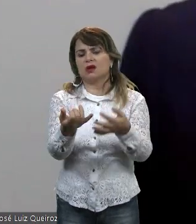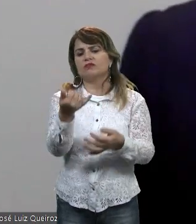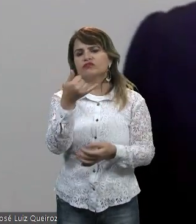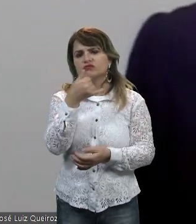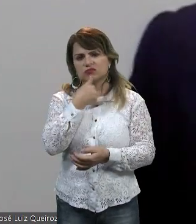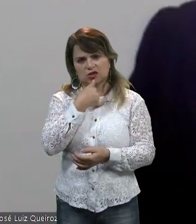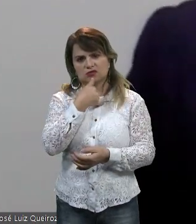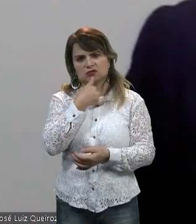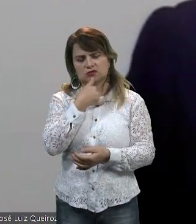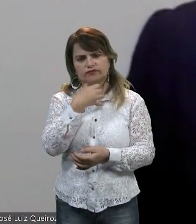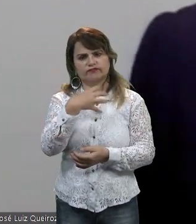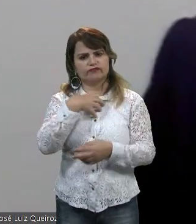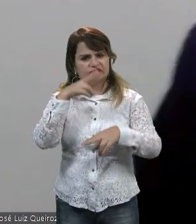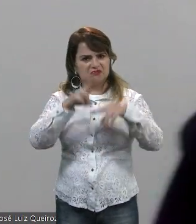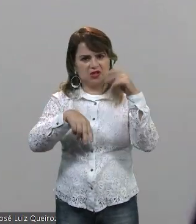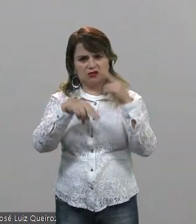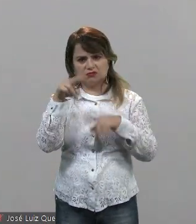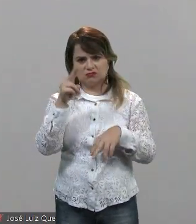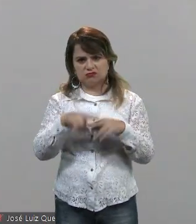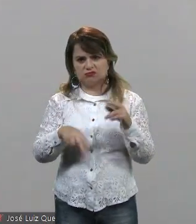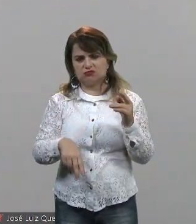tipo de atitude. Somente isso, presidente.